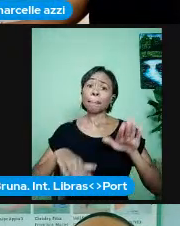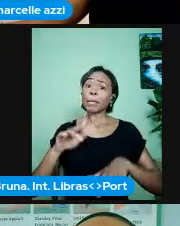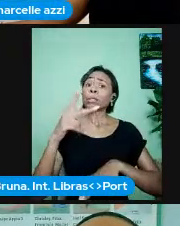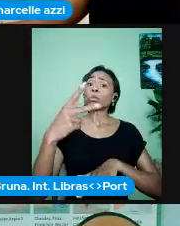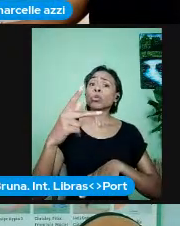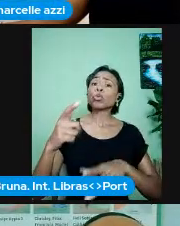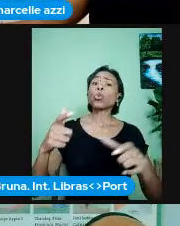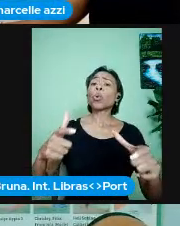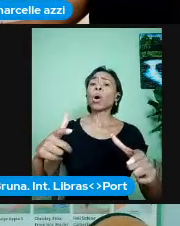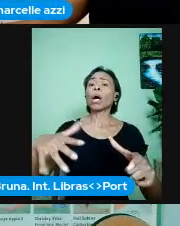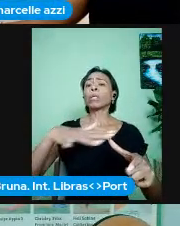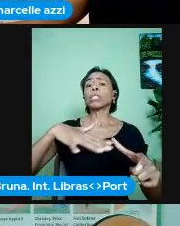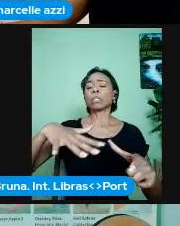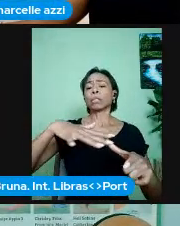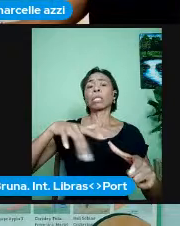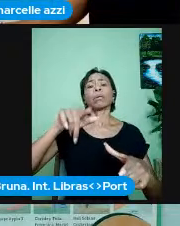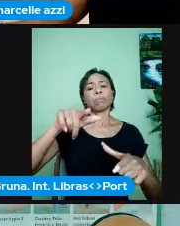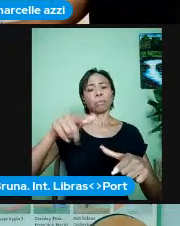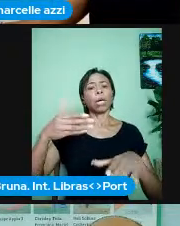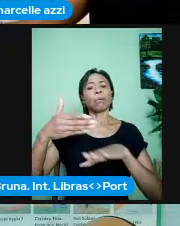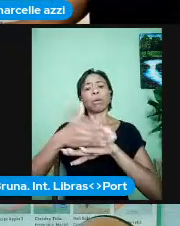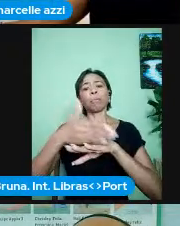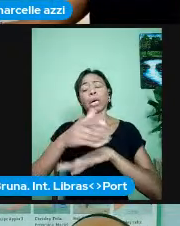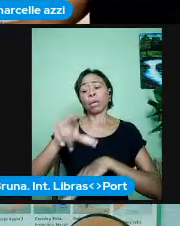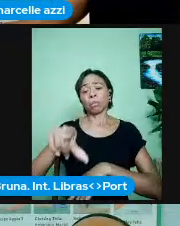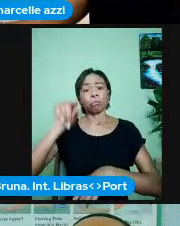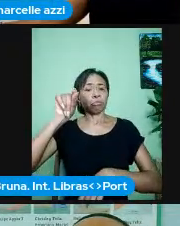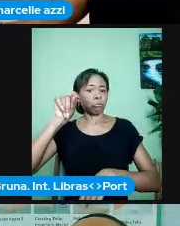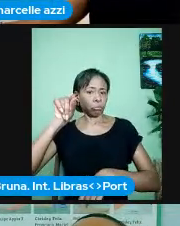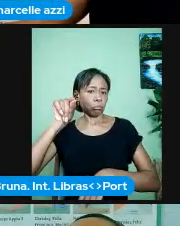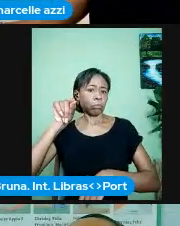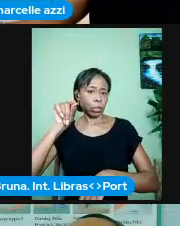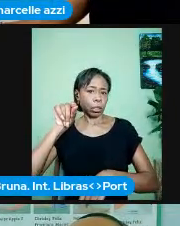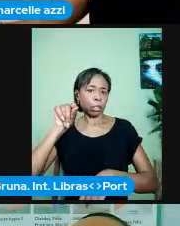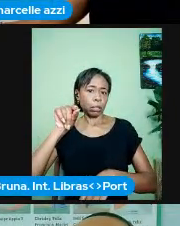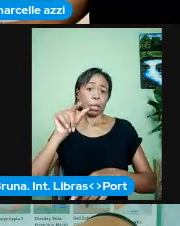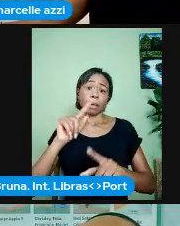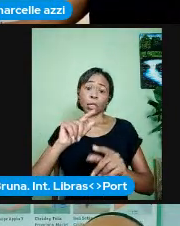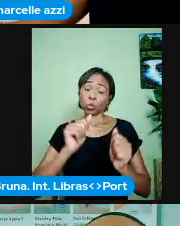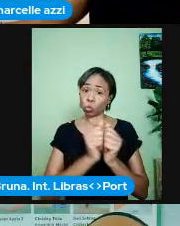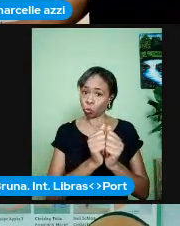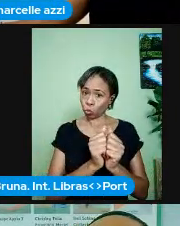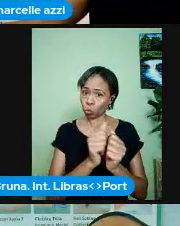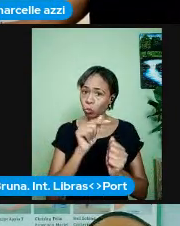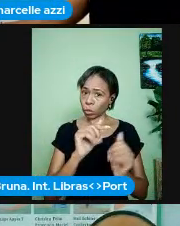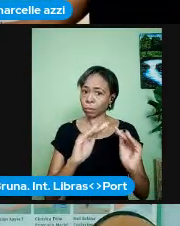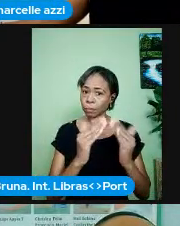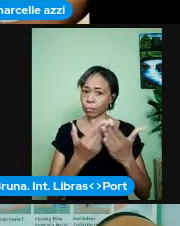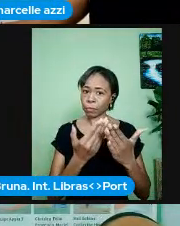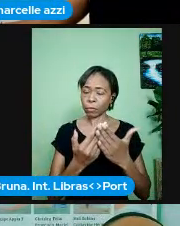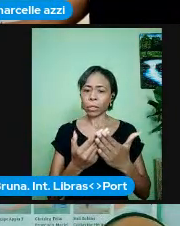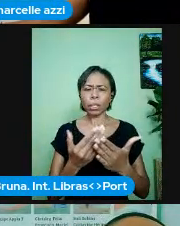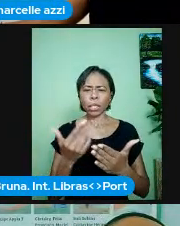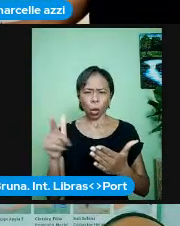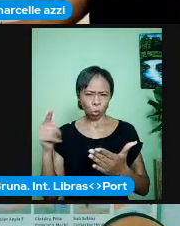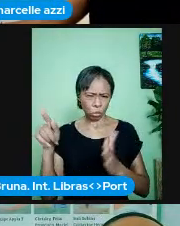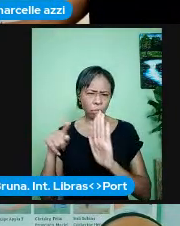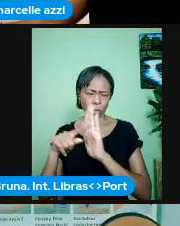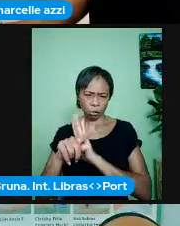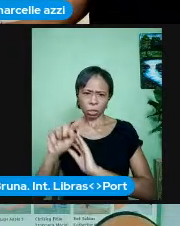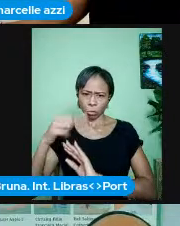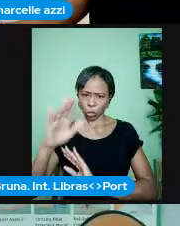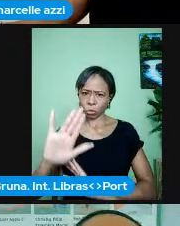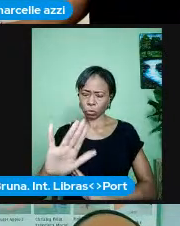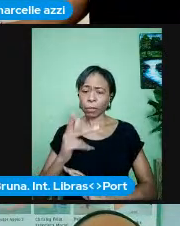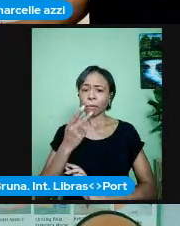e vocês vão poder escolher junto às escolas. E aí tem uma pergunta também, que mais à frente eu vou apresentar,